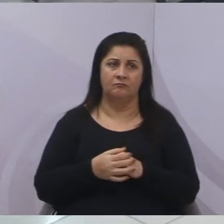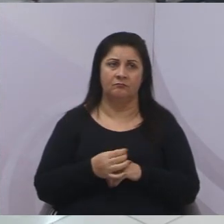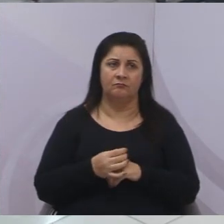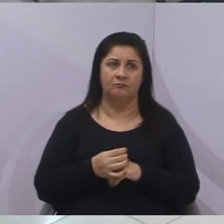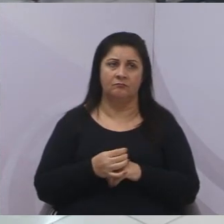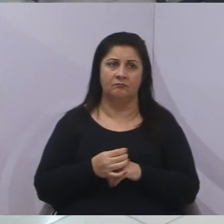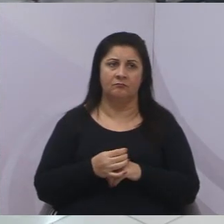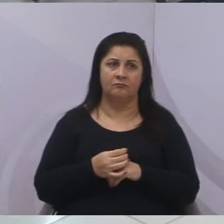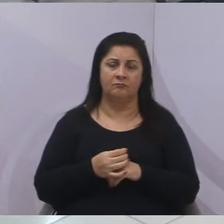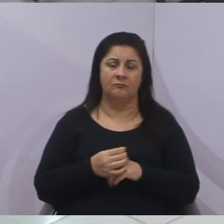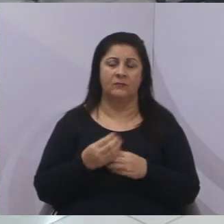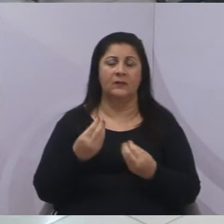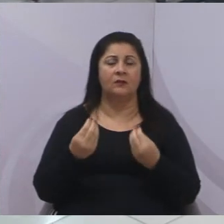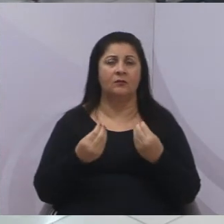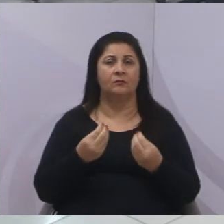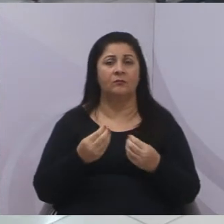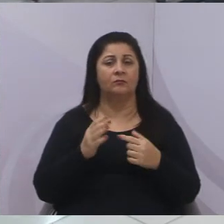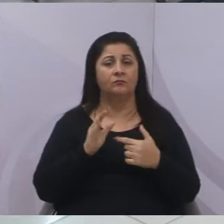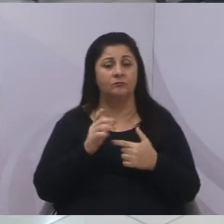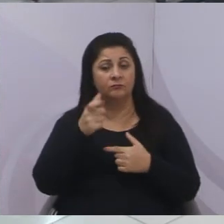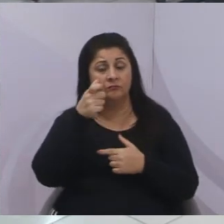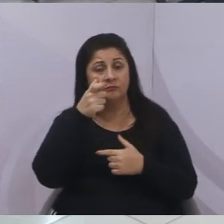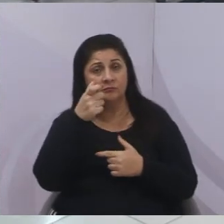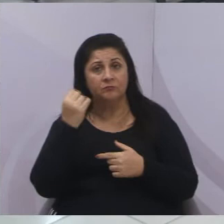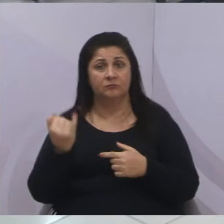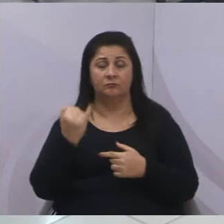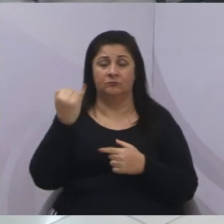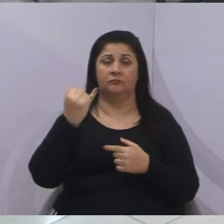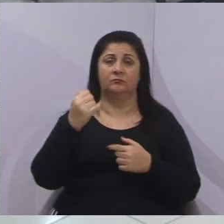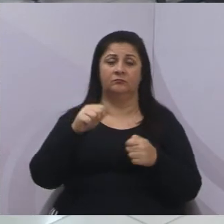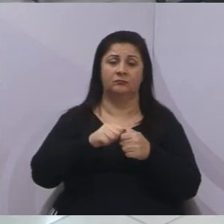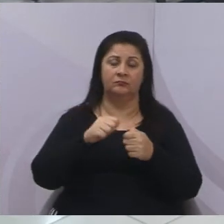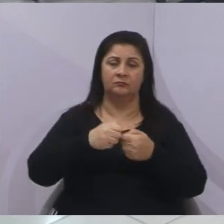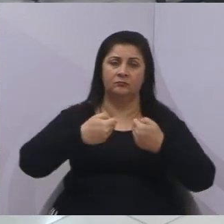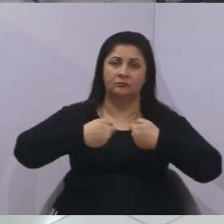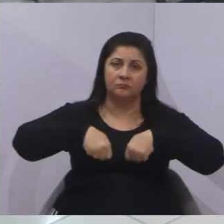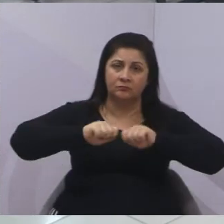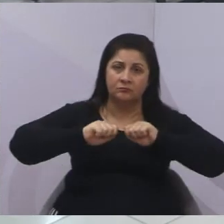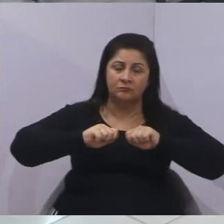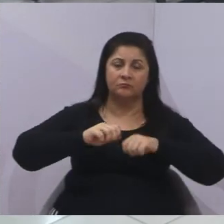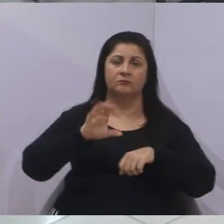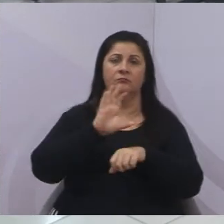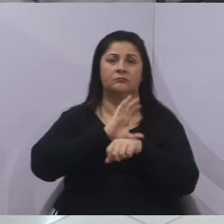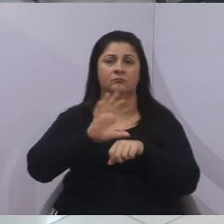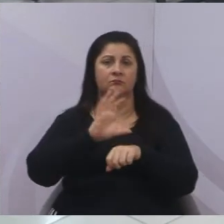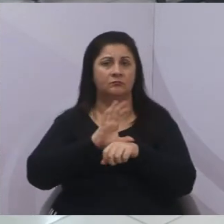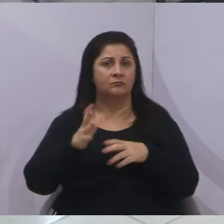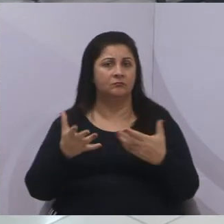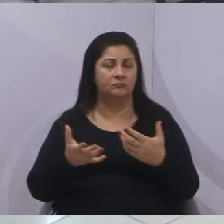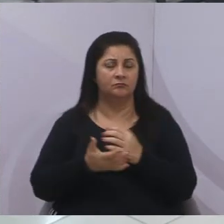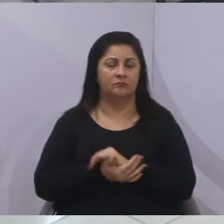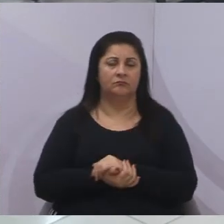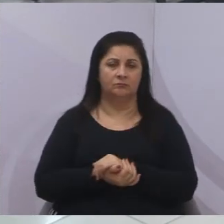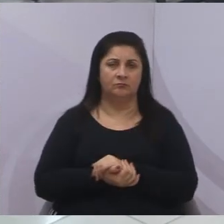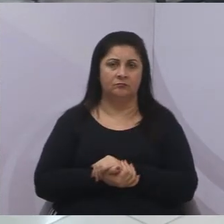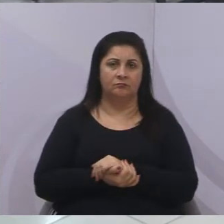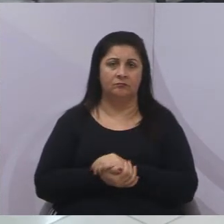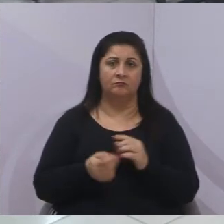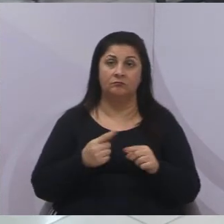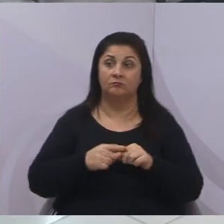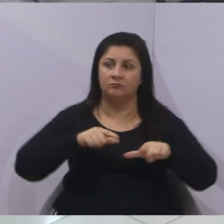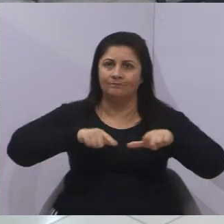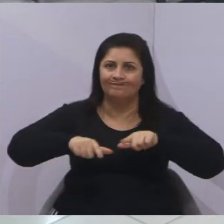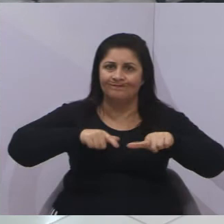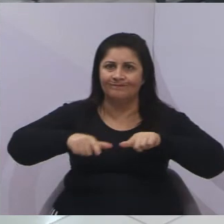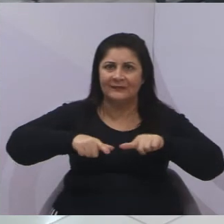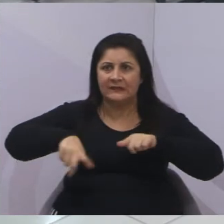de serem valorizados com uma capacitação, com aprimoramento dentro das suas áreas. Porque eles estão tendo que trabalhar mais,